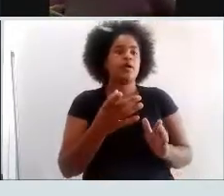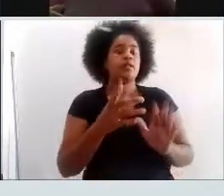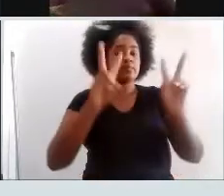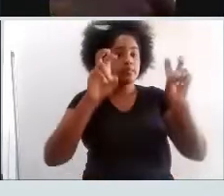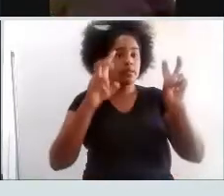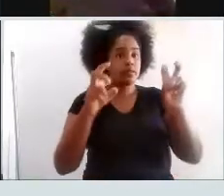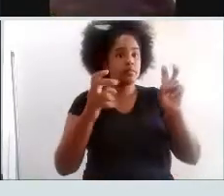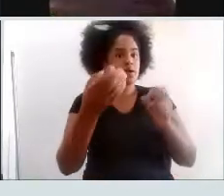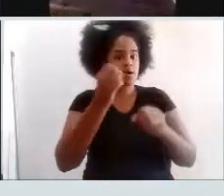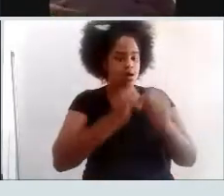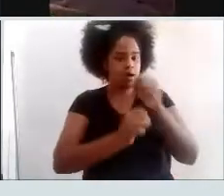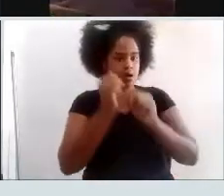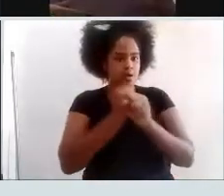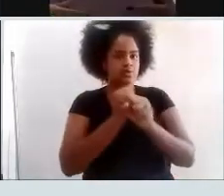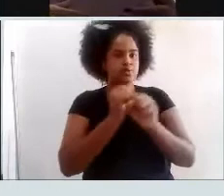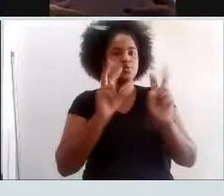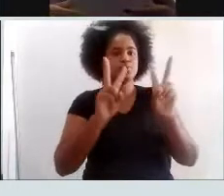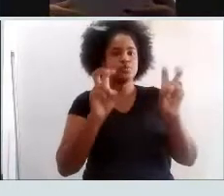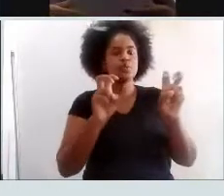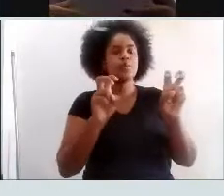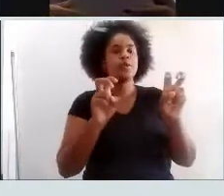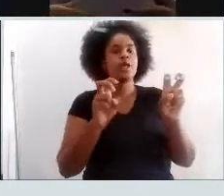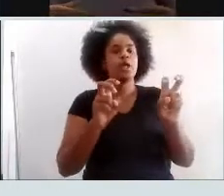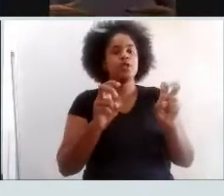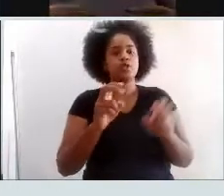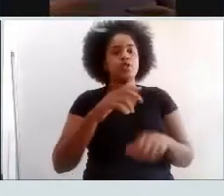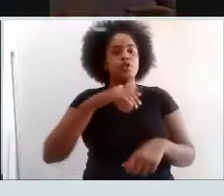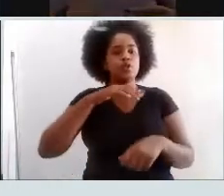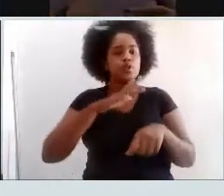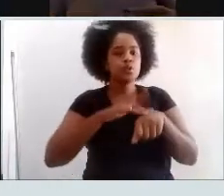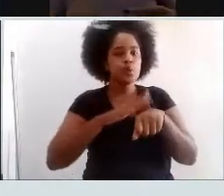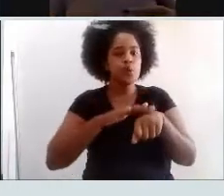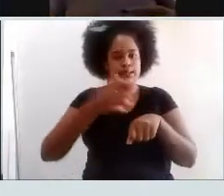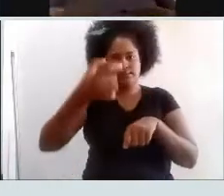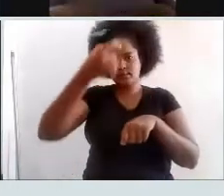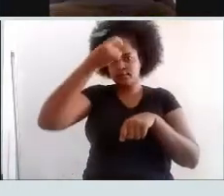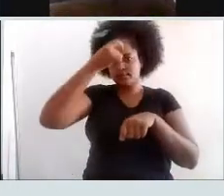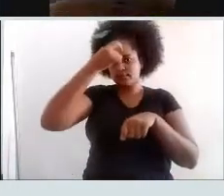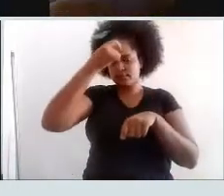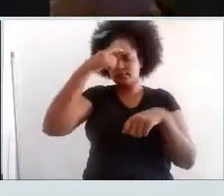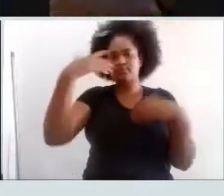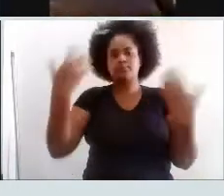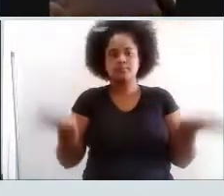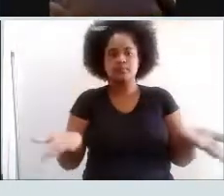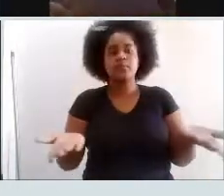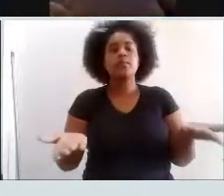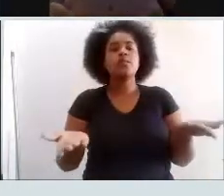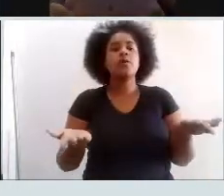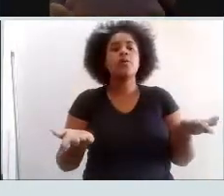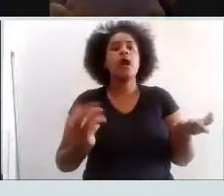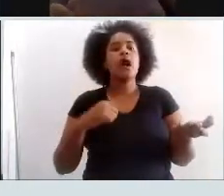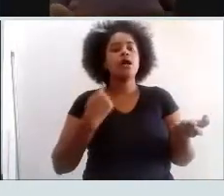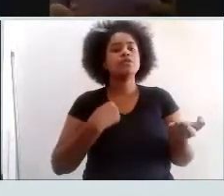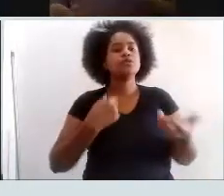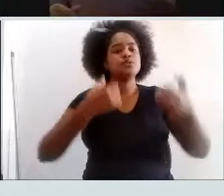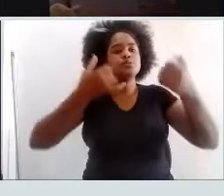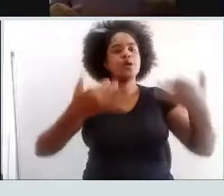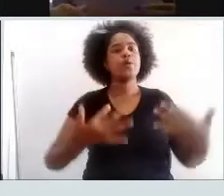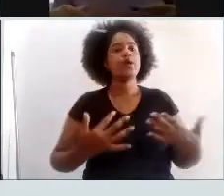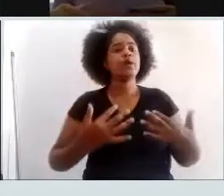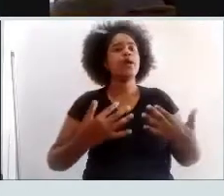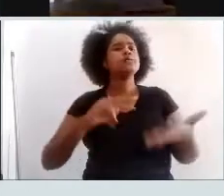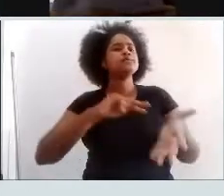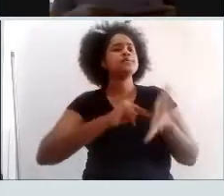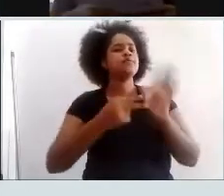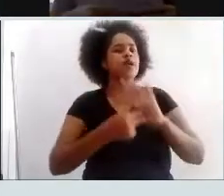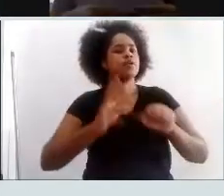gente vai apresentar para o nosso leitor o que são essas doenças, quais são as características. A gente